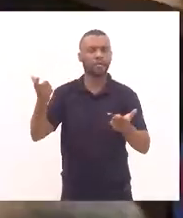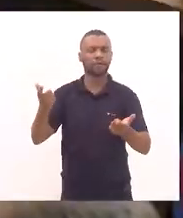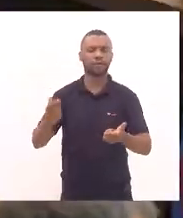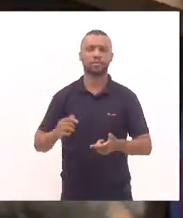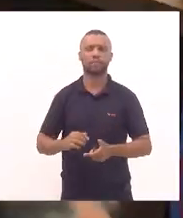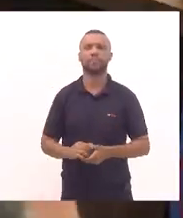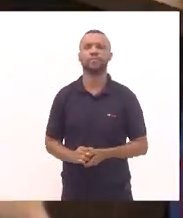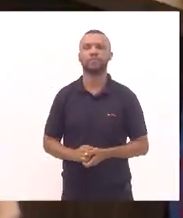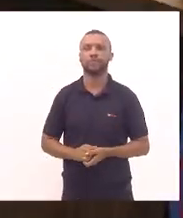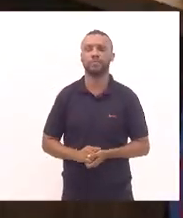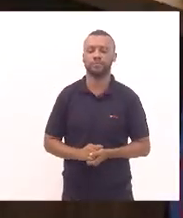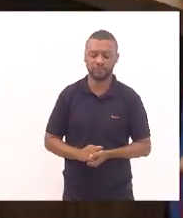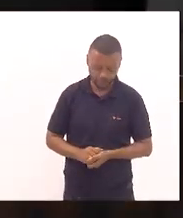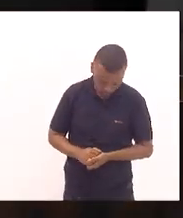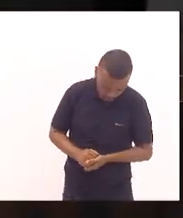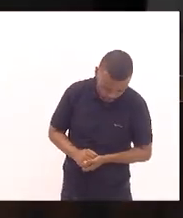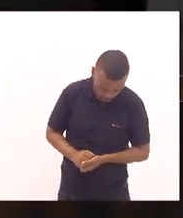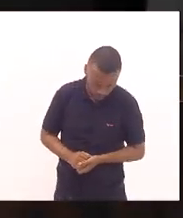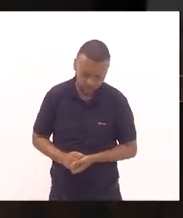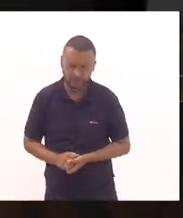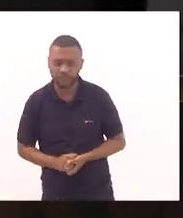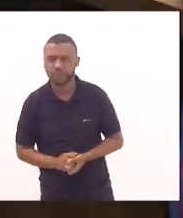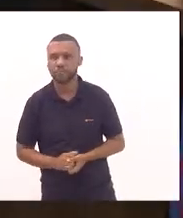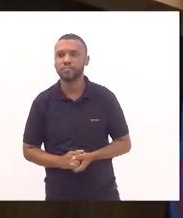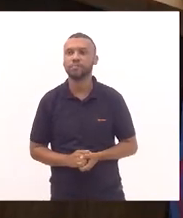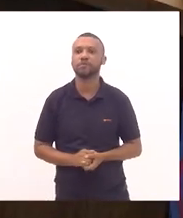Senhor presidente. Deputado Valdec.